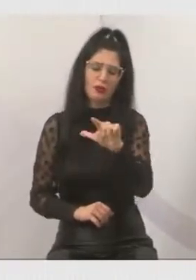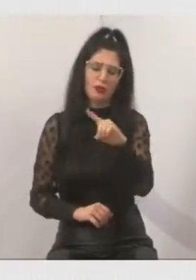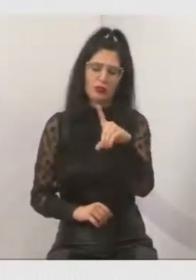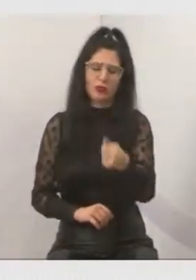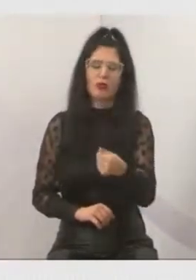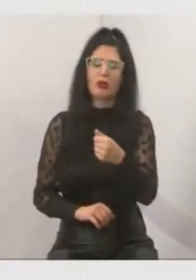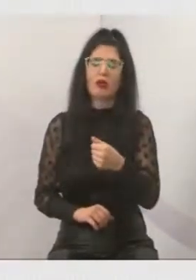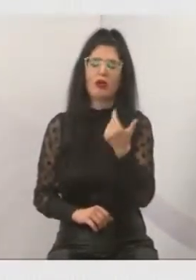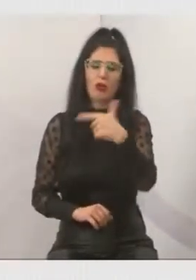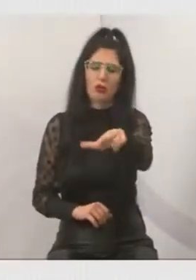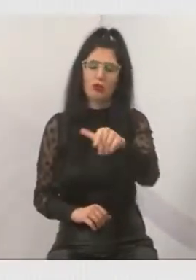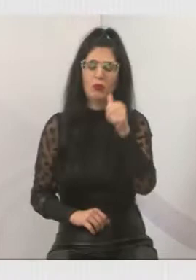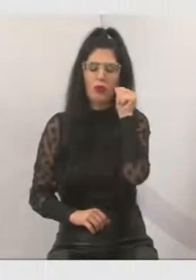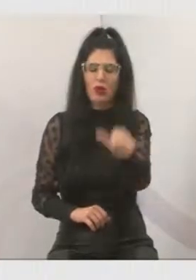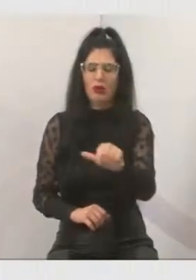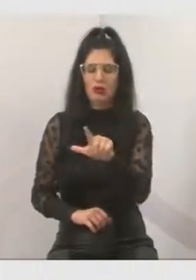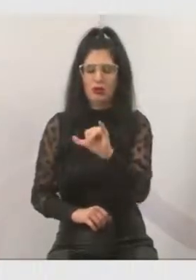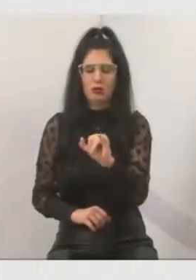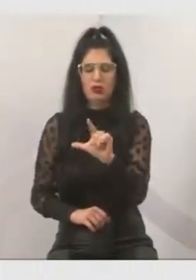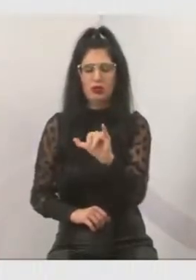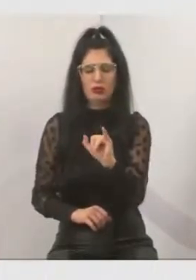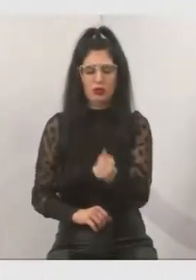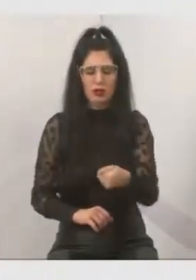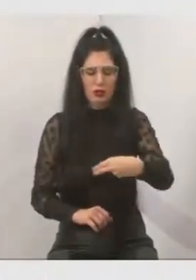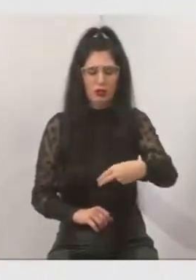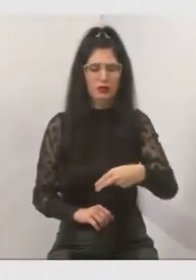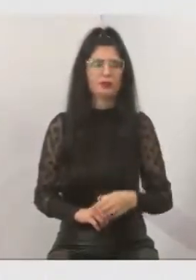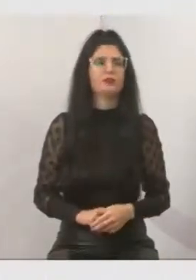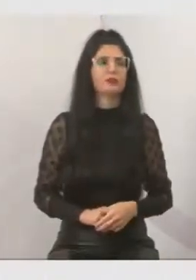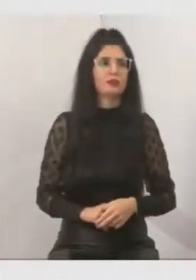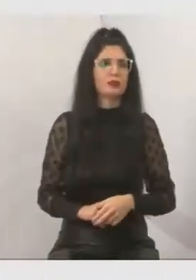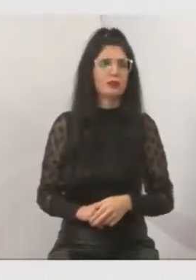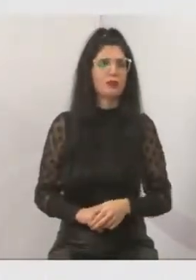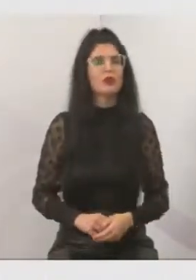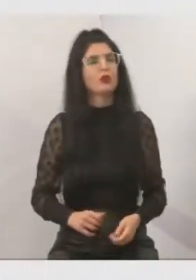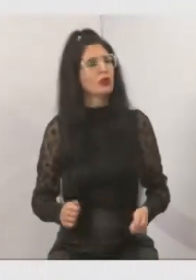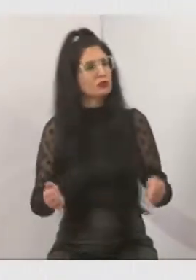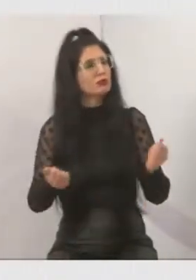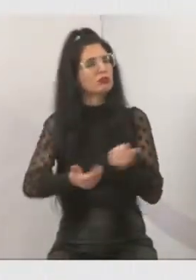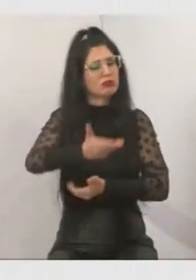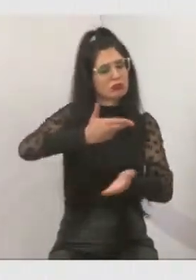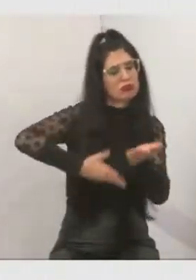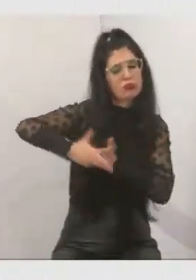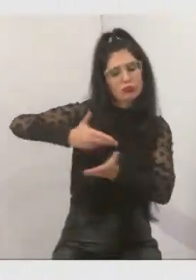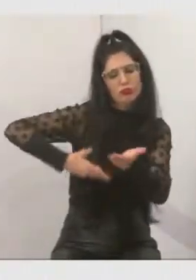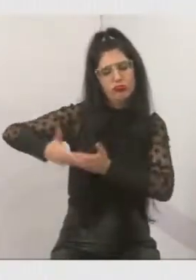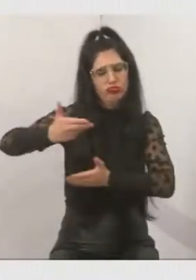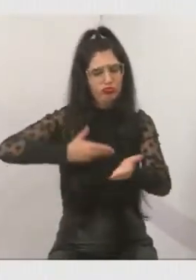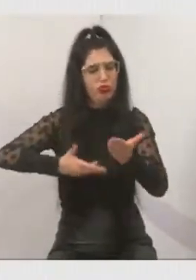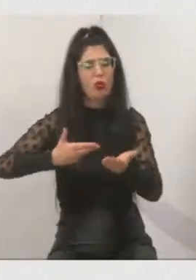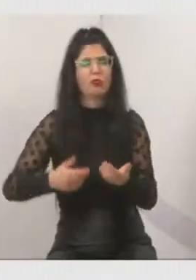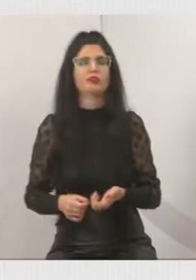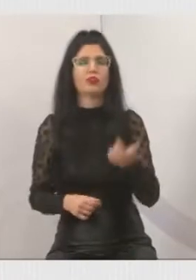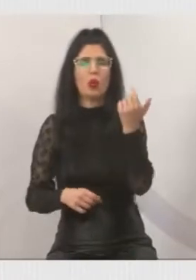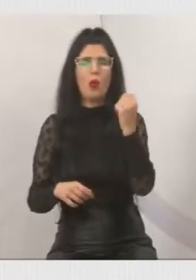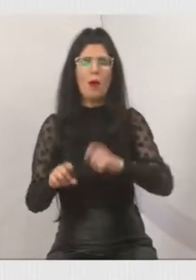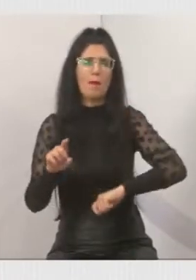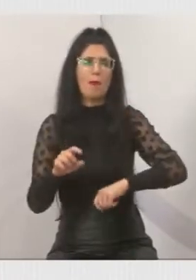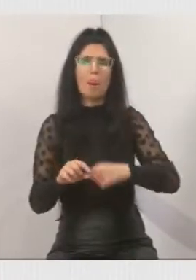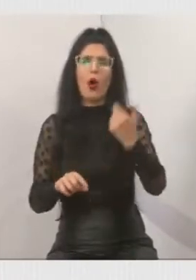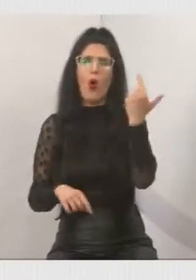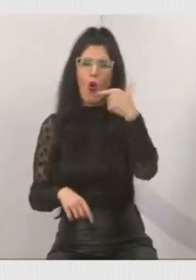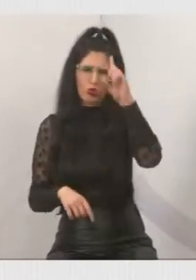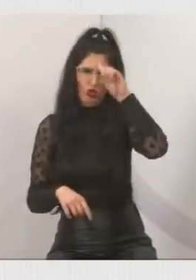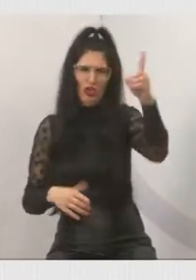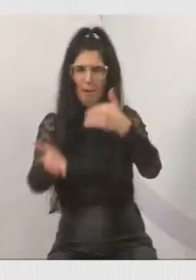Lilian Silva, que nos receberam muito bem. A gente já tinha tido lá em outra oportunidade, e eles